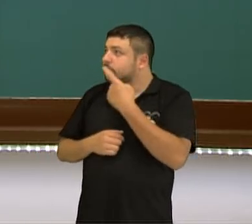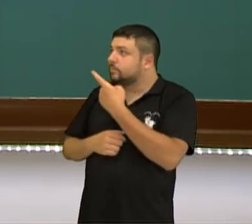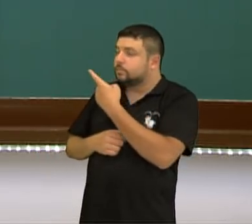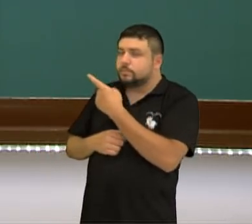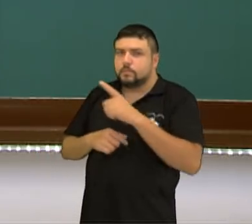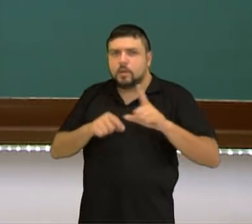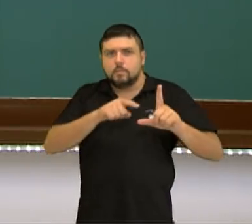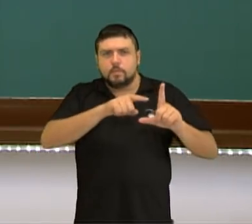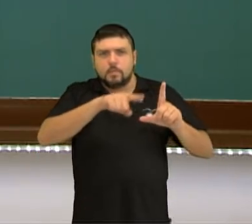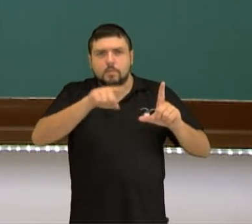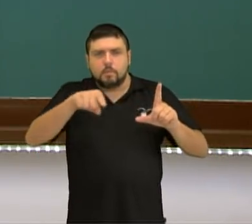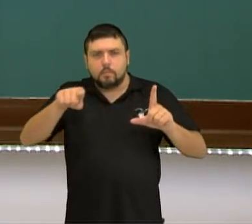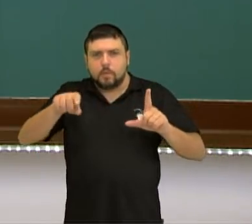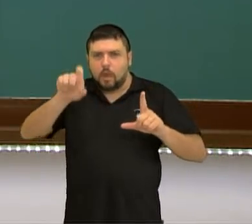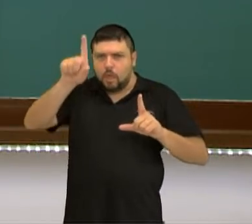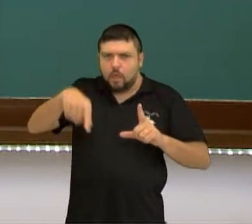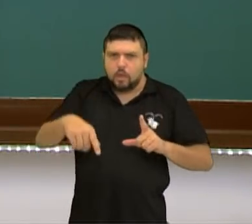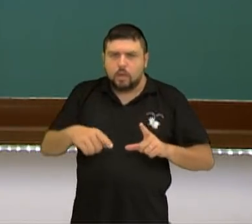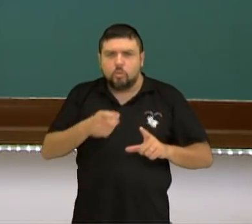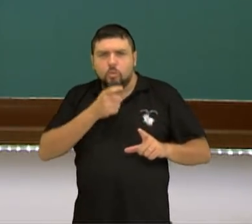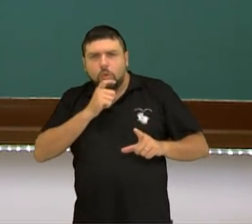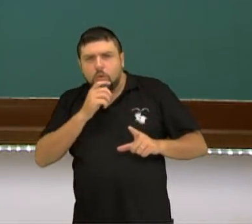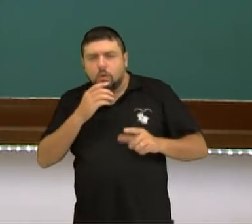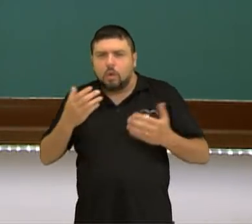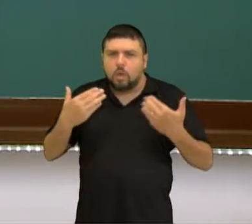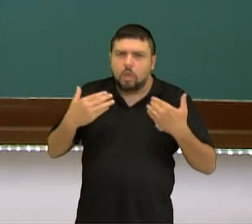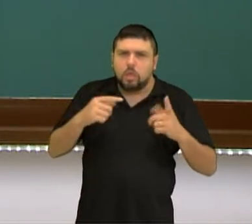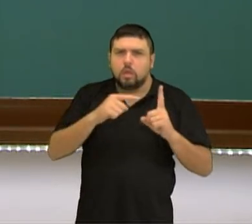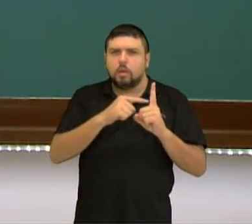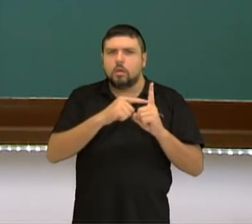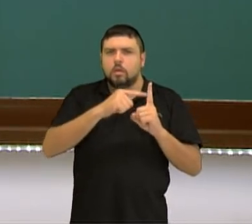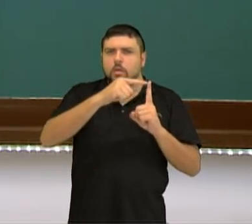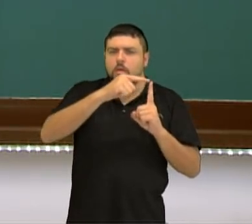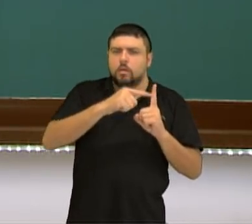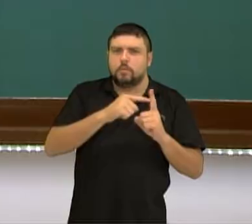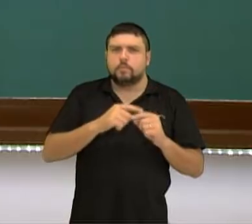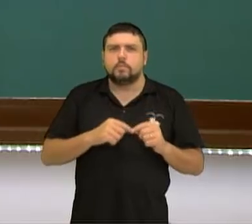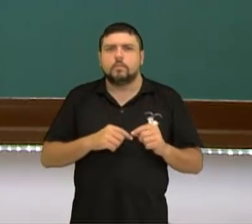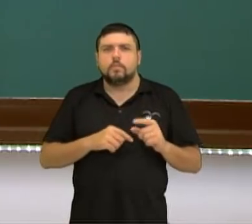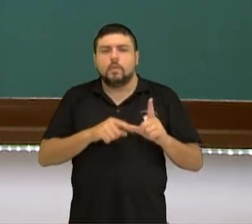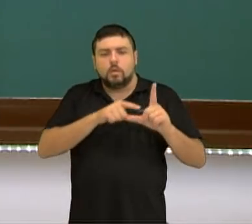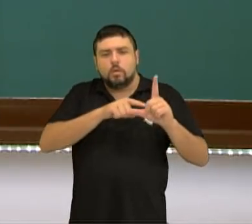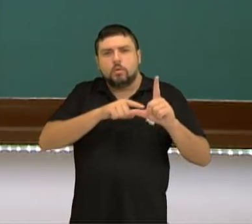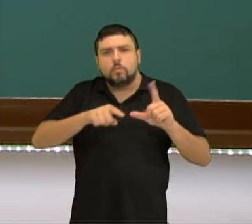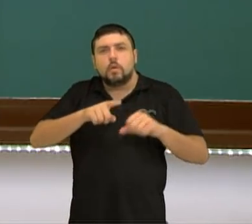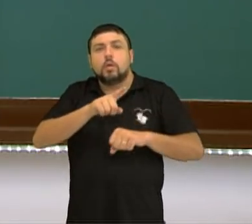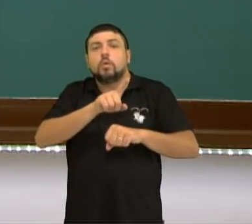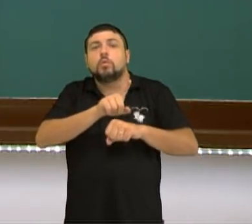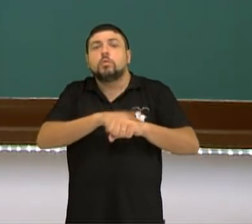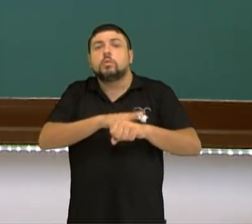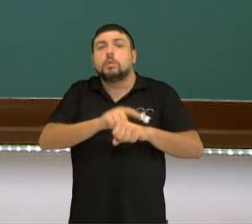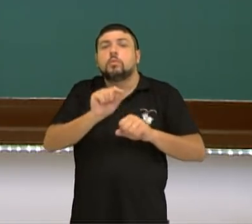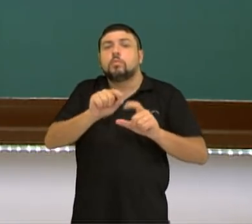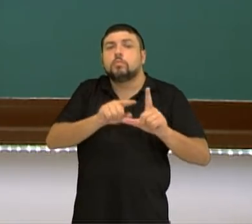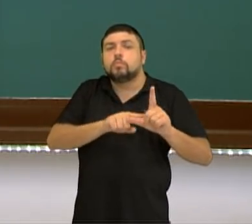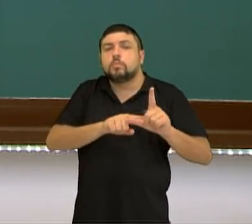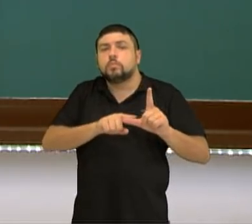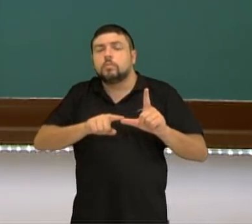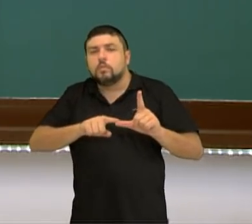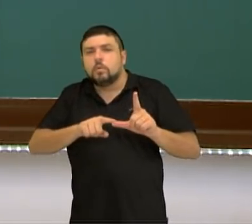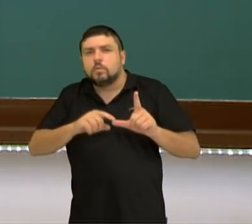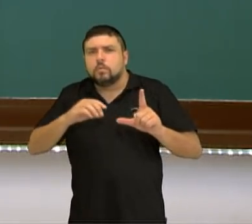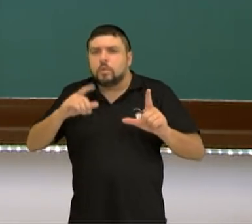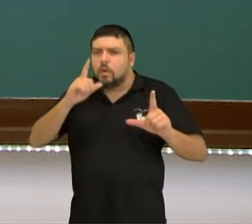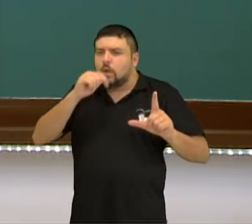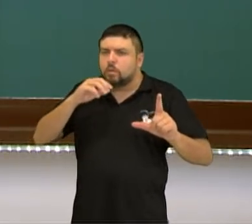temperatura em graus Celsius, em função do tempo, que está em minutos, de aquecimento da água. Tá? Então aqui eu tenho o gráfico,